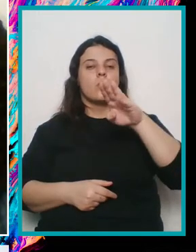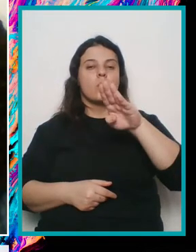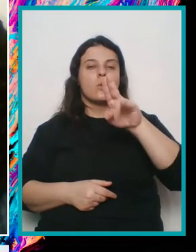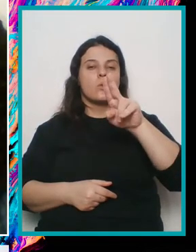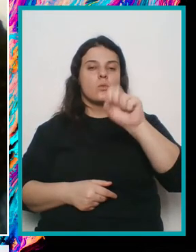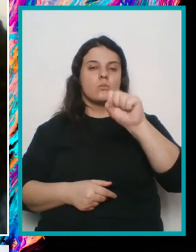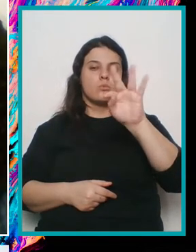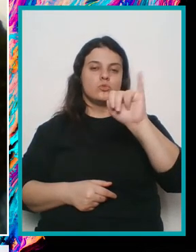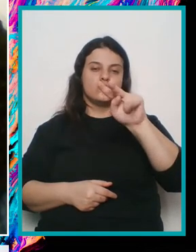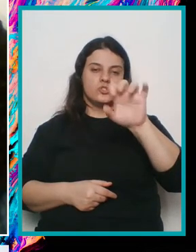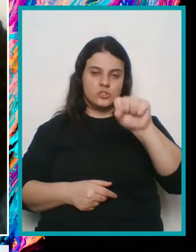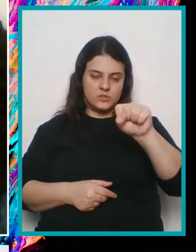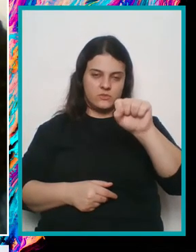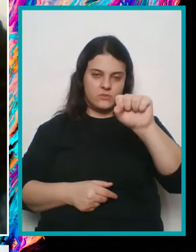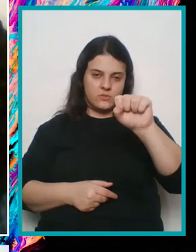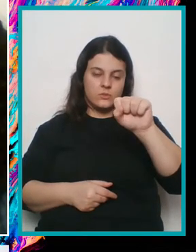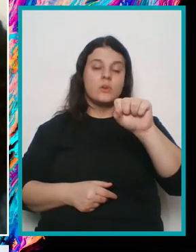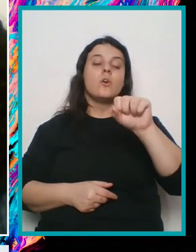para vocês. Obrigada.